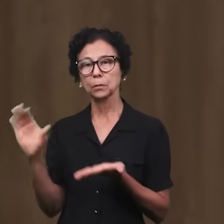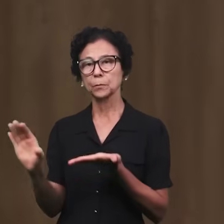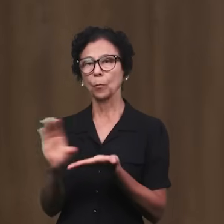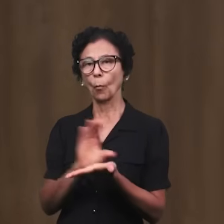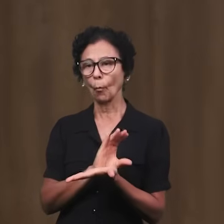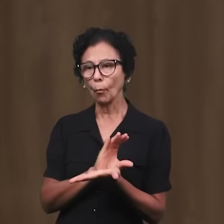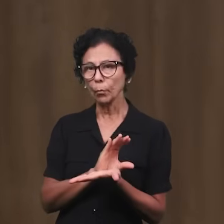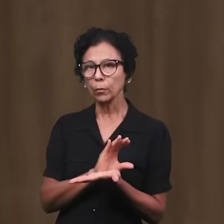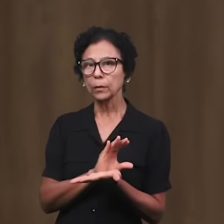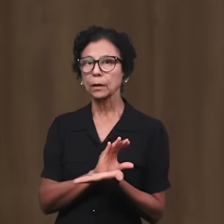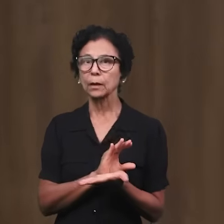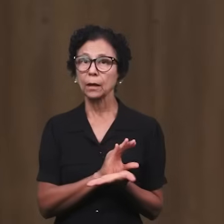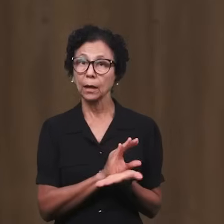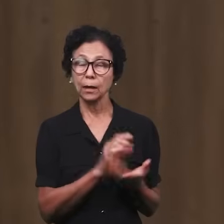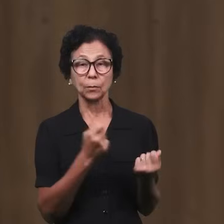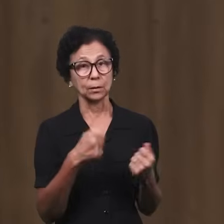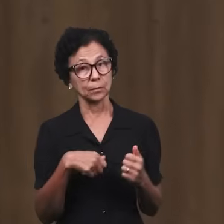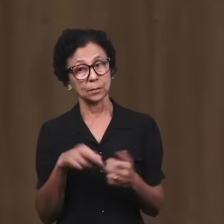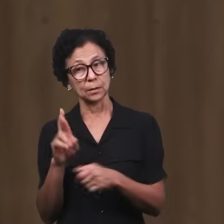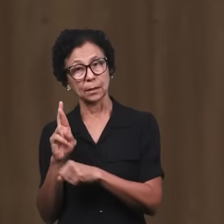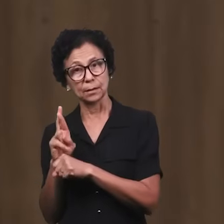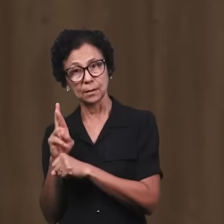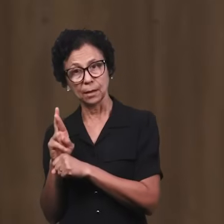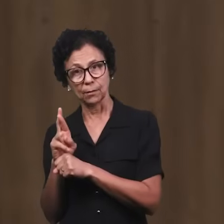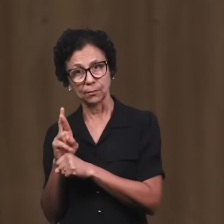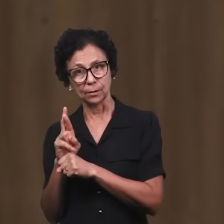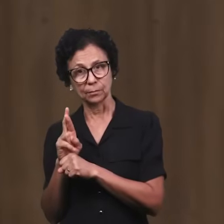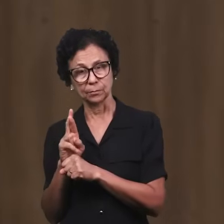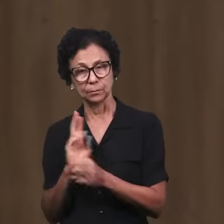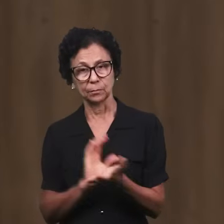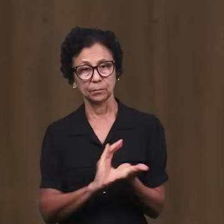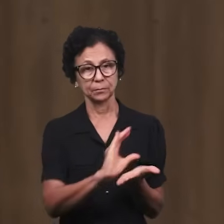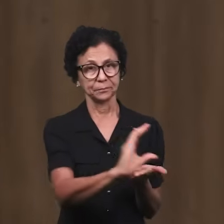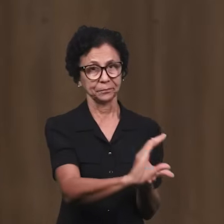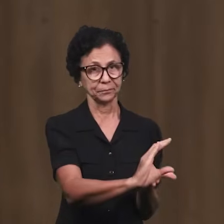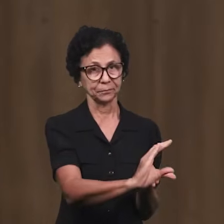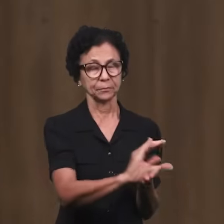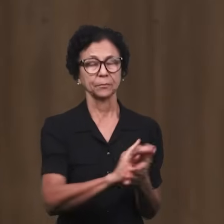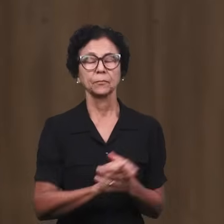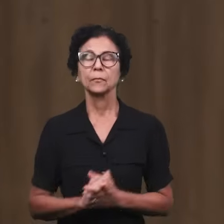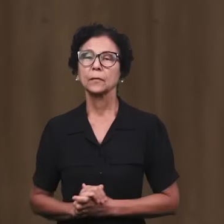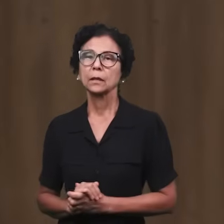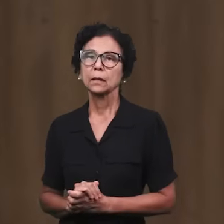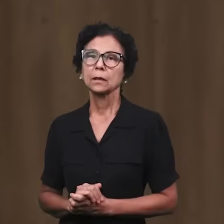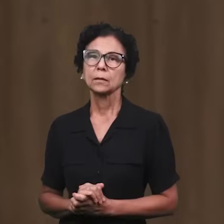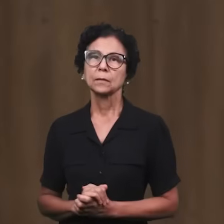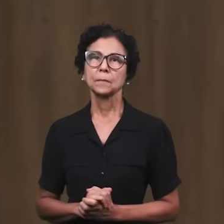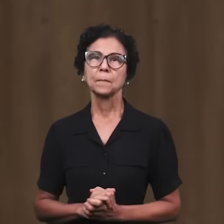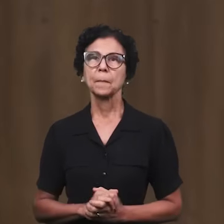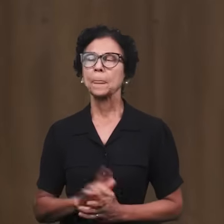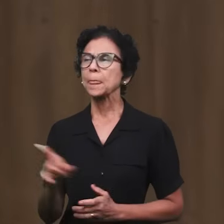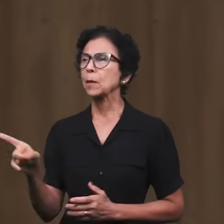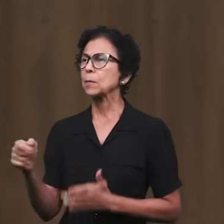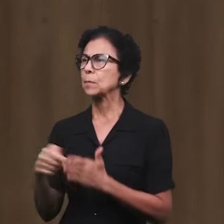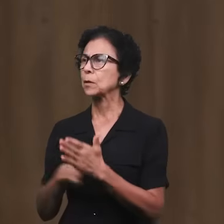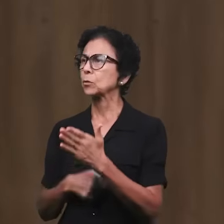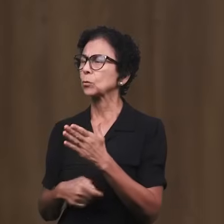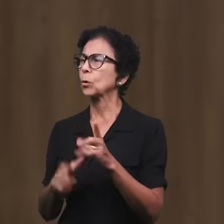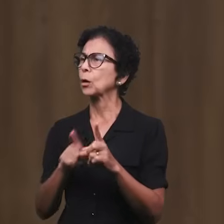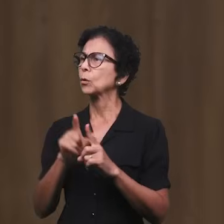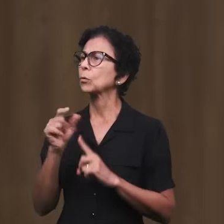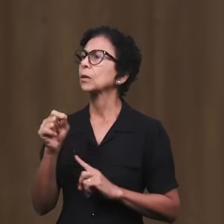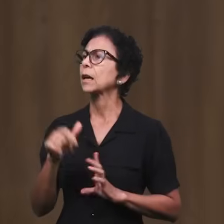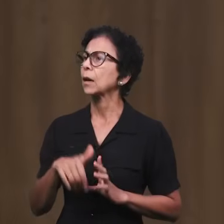pouquinho, aquela reserva para dar de entrada. Também um excelente negócio. E o aluguel, né, que você perguntou aqui.